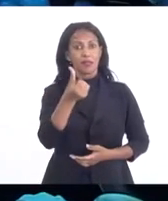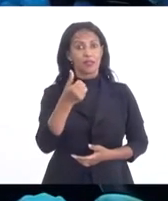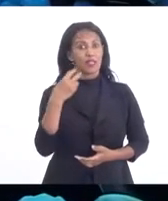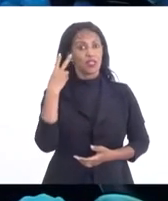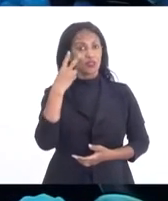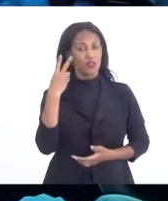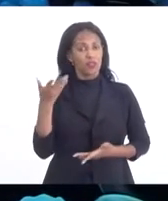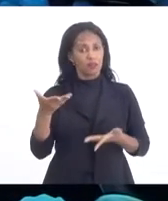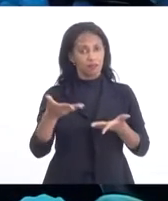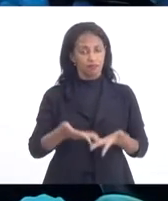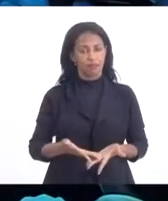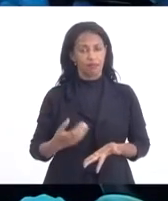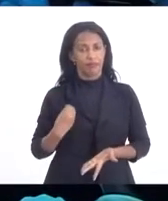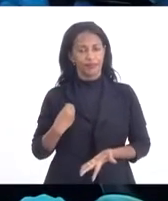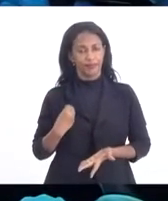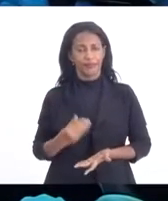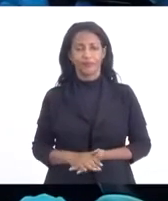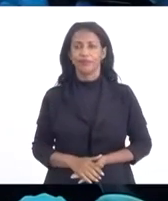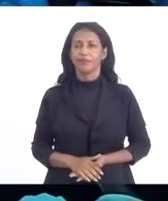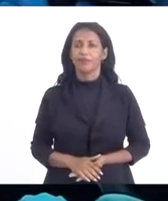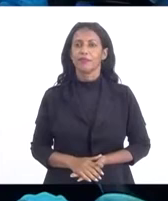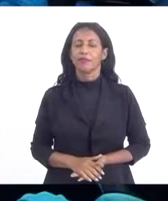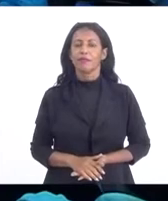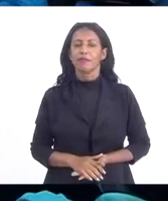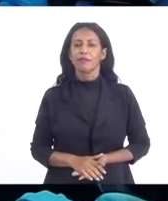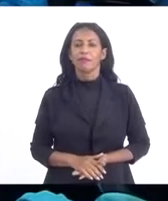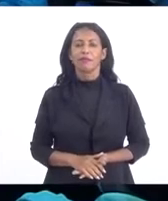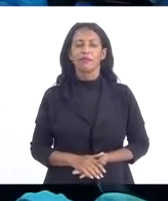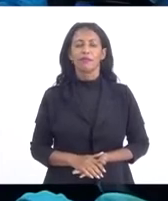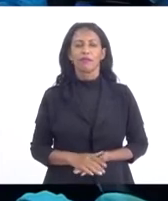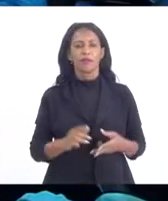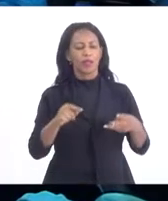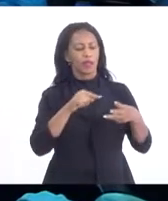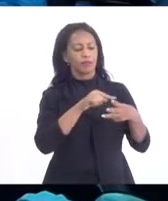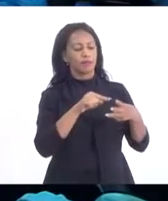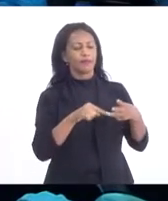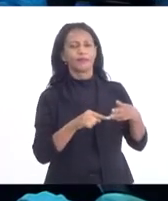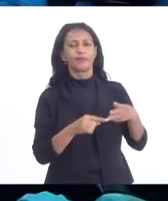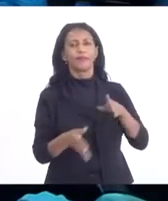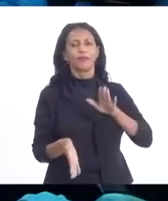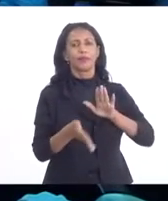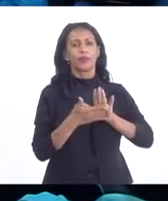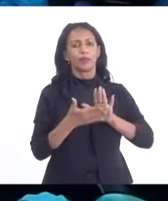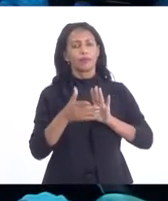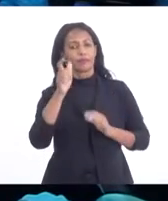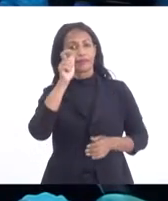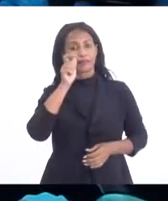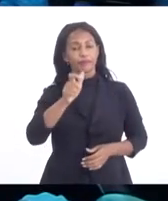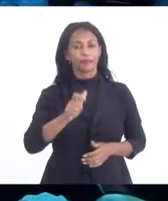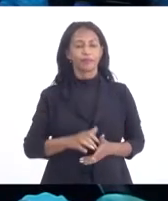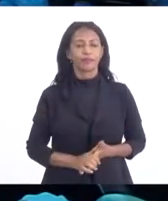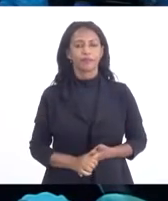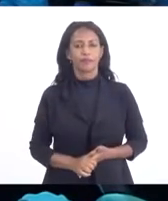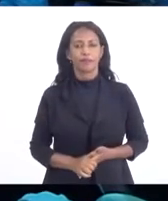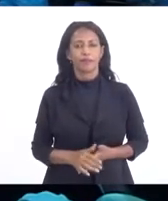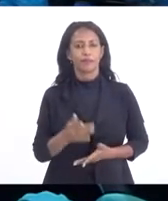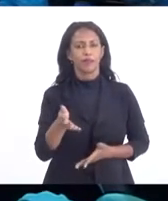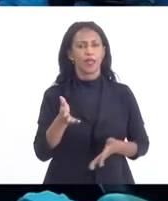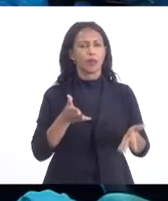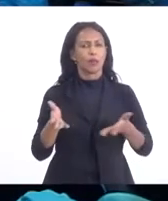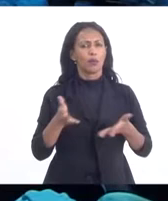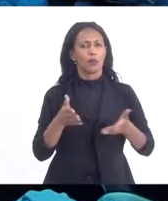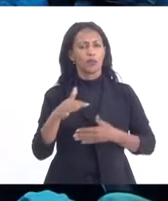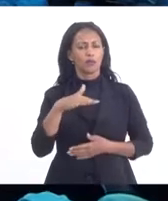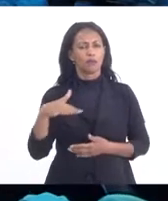aqui. Eu queria botar 3 propostas aqui interessantes para mobilidade na